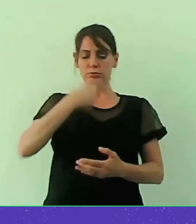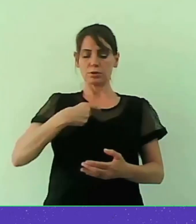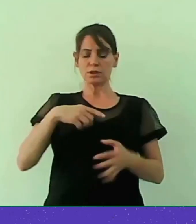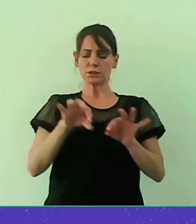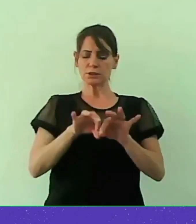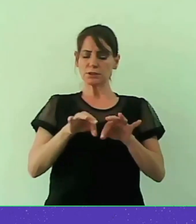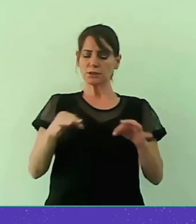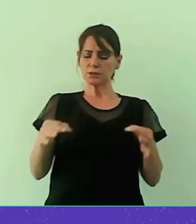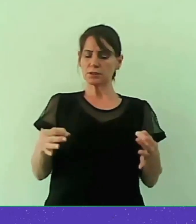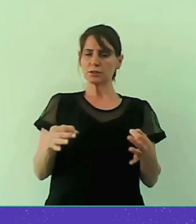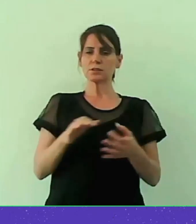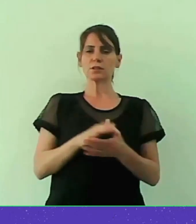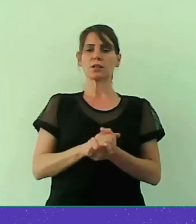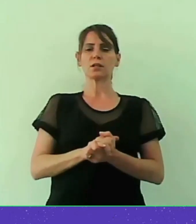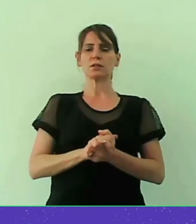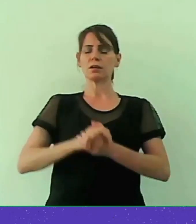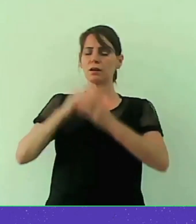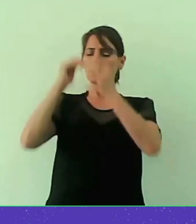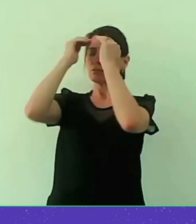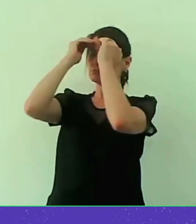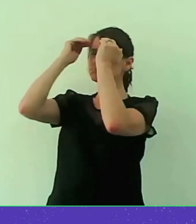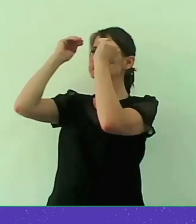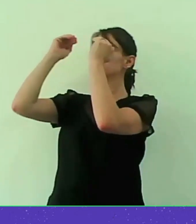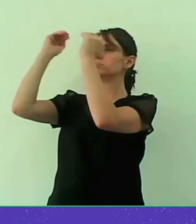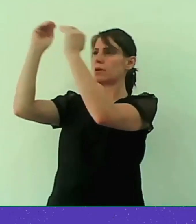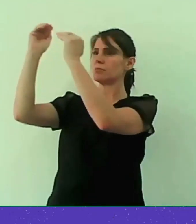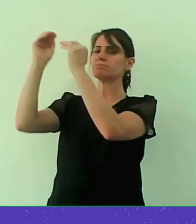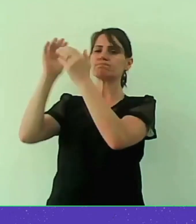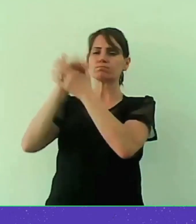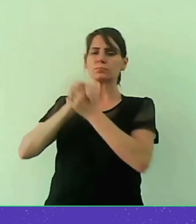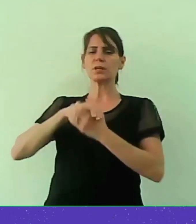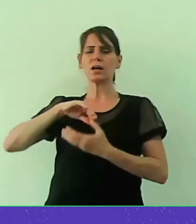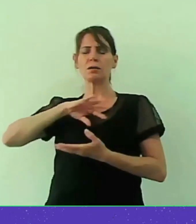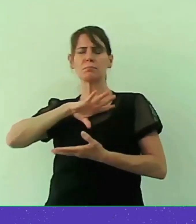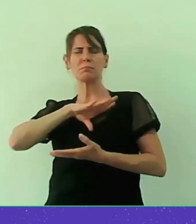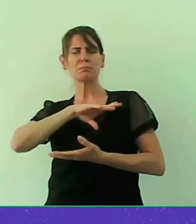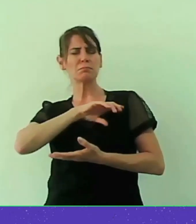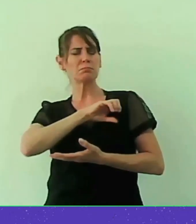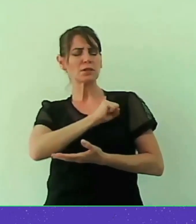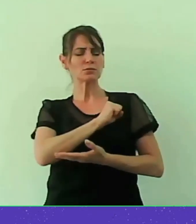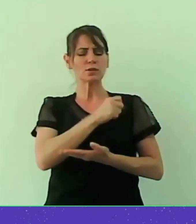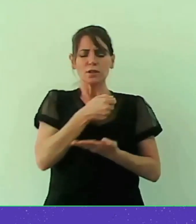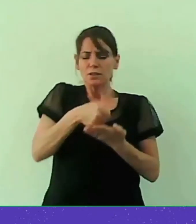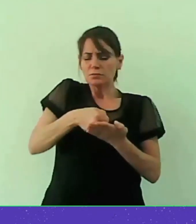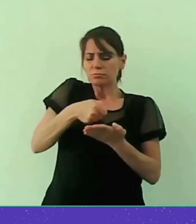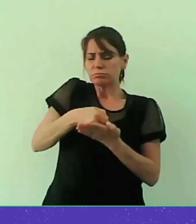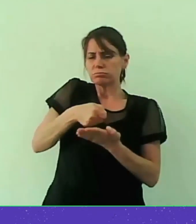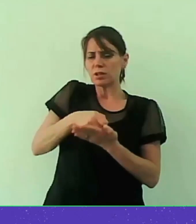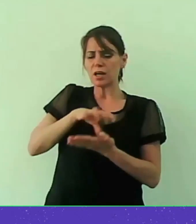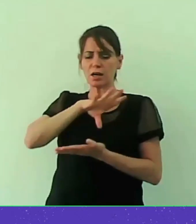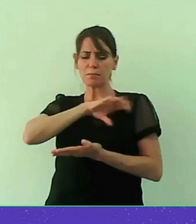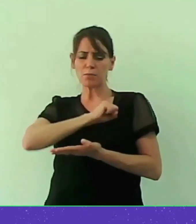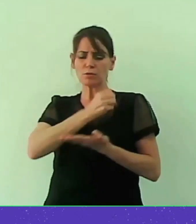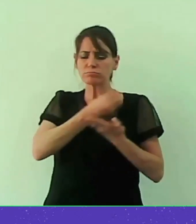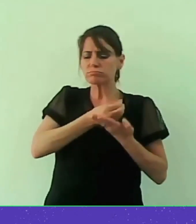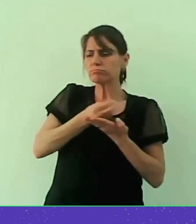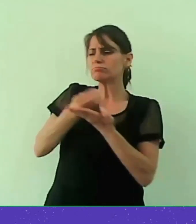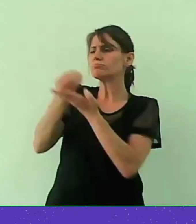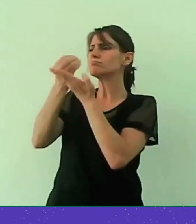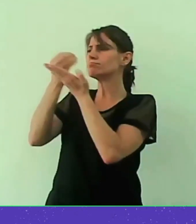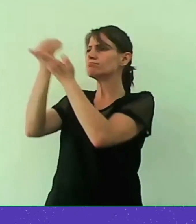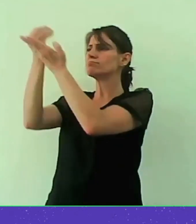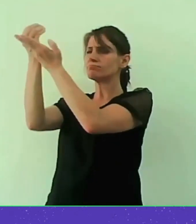simples, obedientes, amando, dedicando o nosso amor